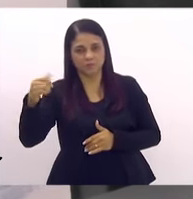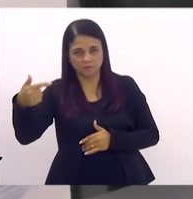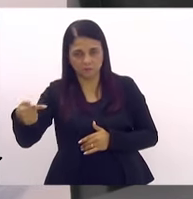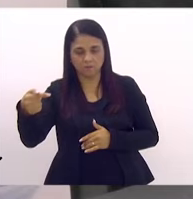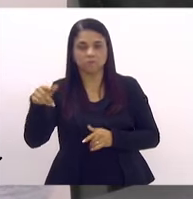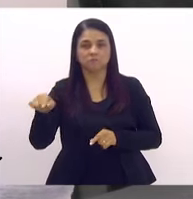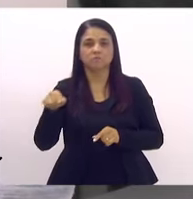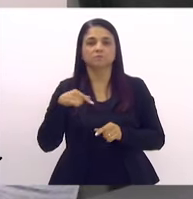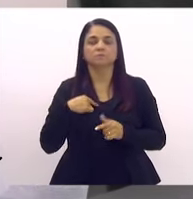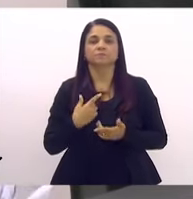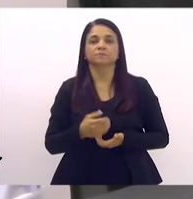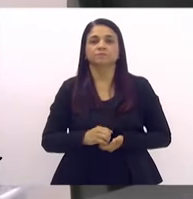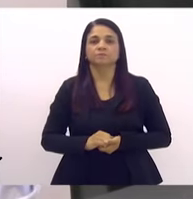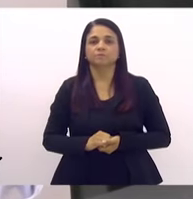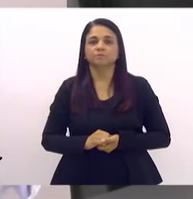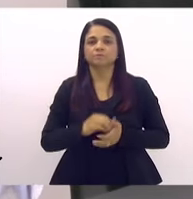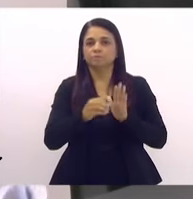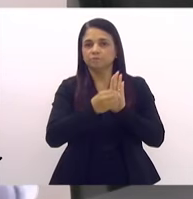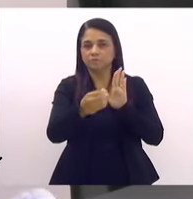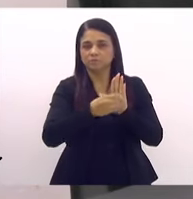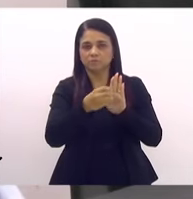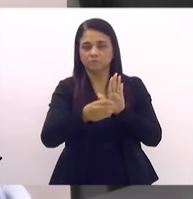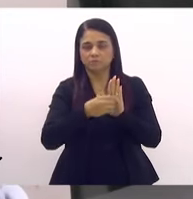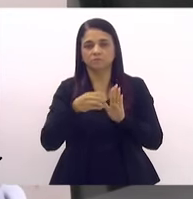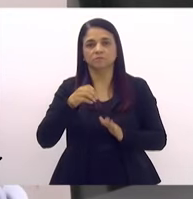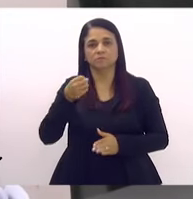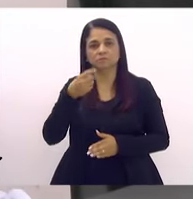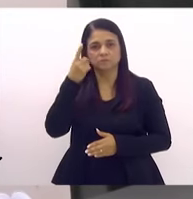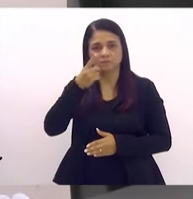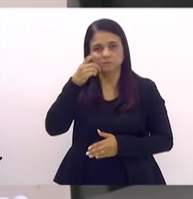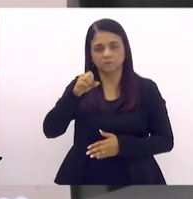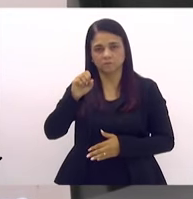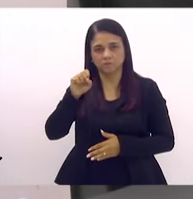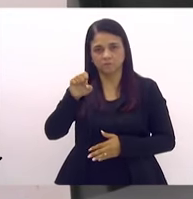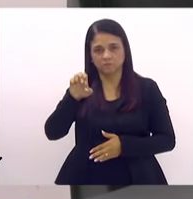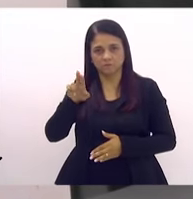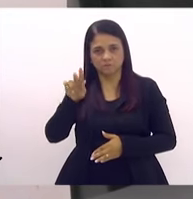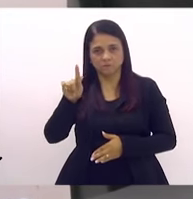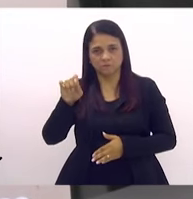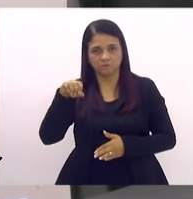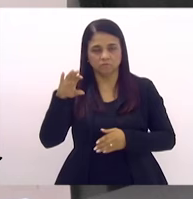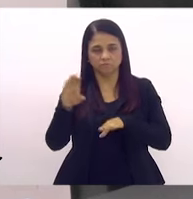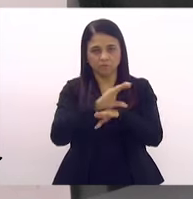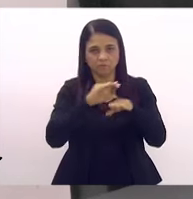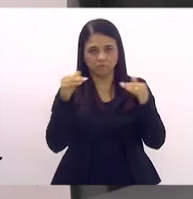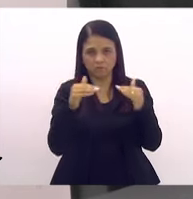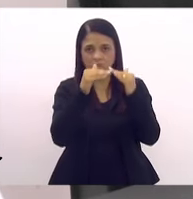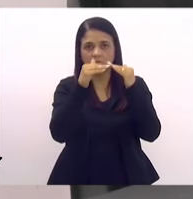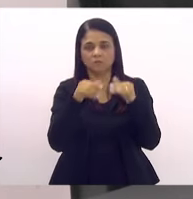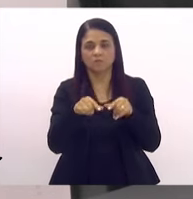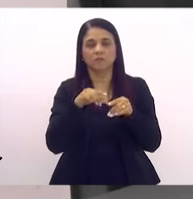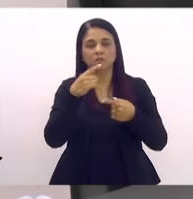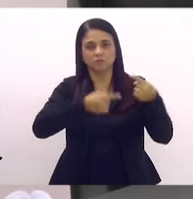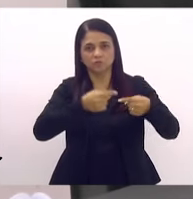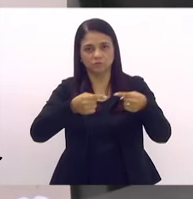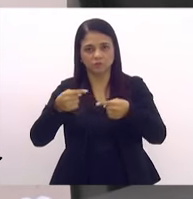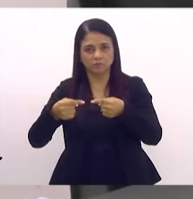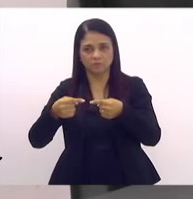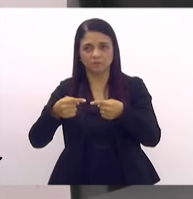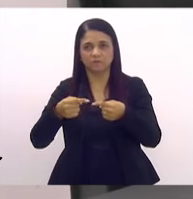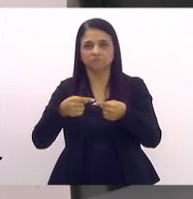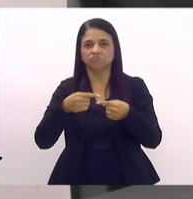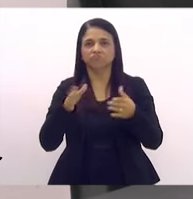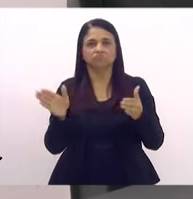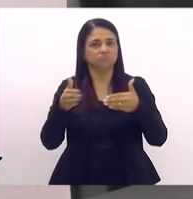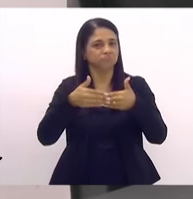menciona. O parecer do deputado doutor Serginho foi pela constitucionalidade. Em discussão.